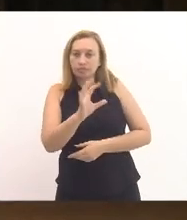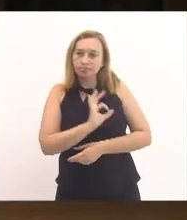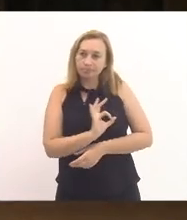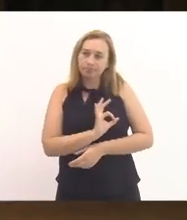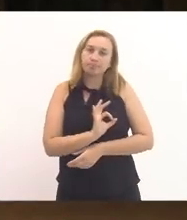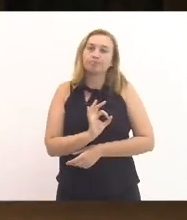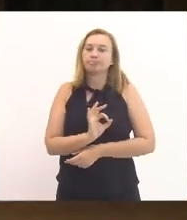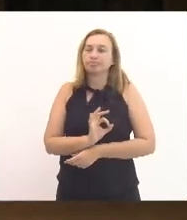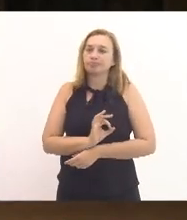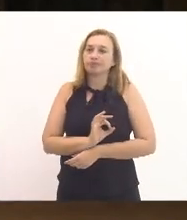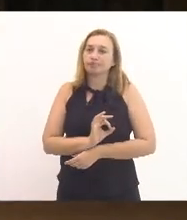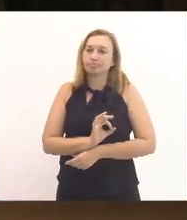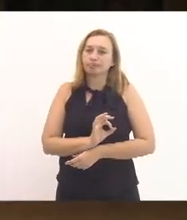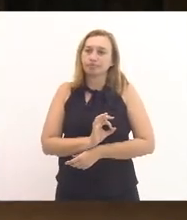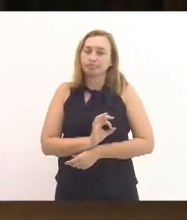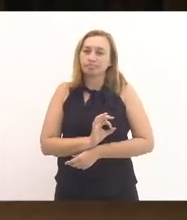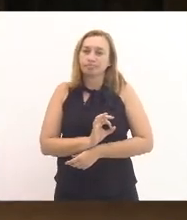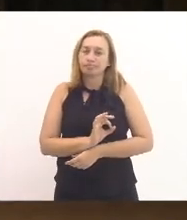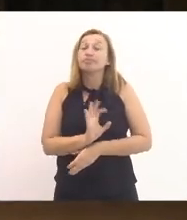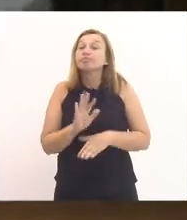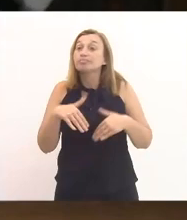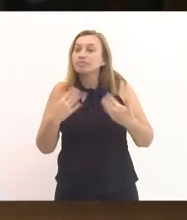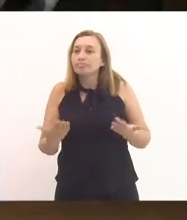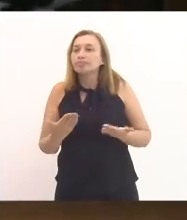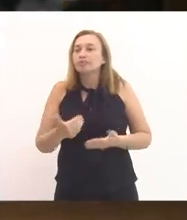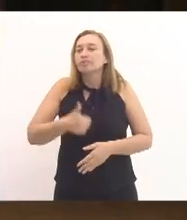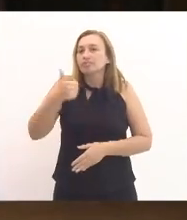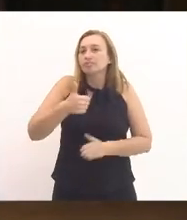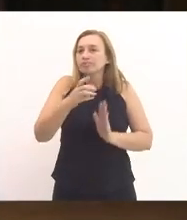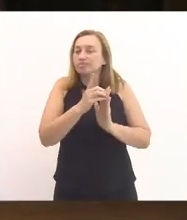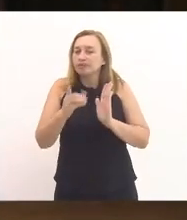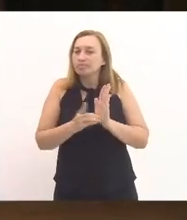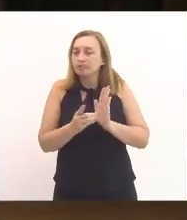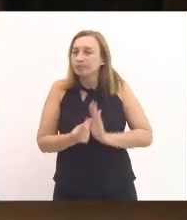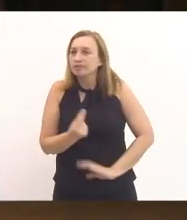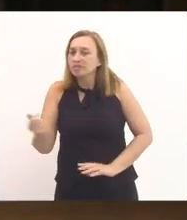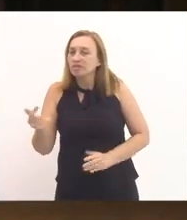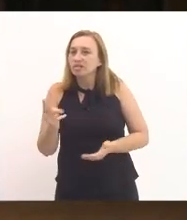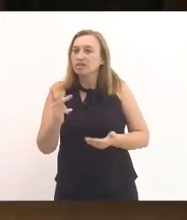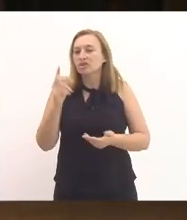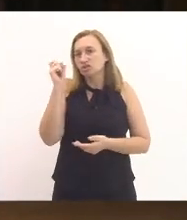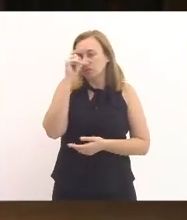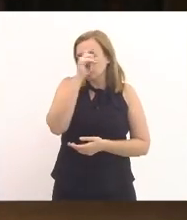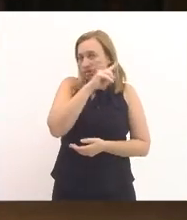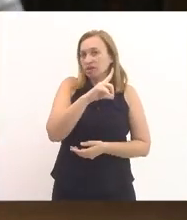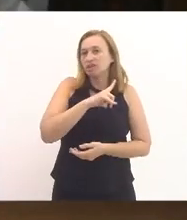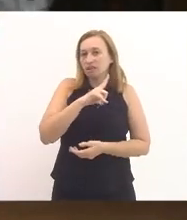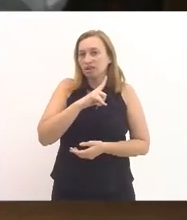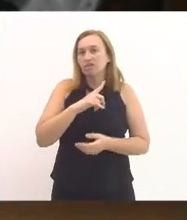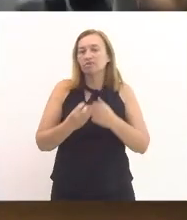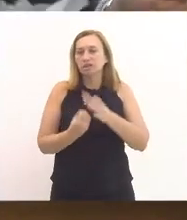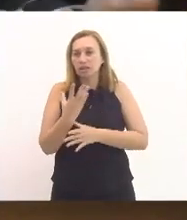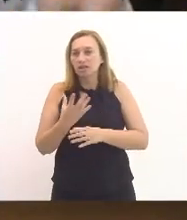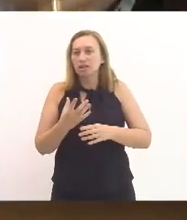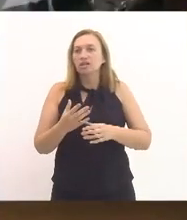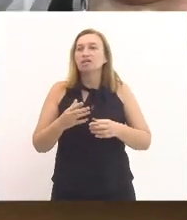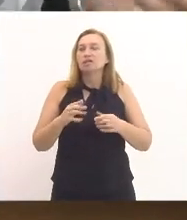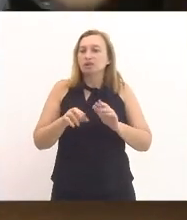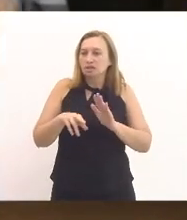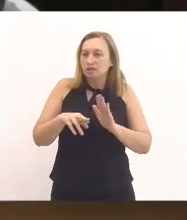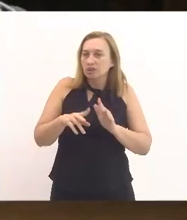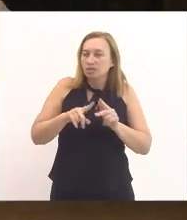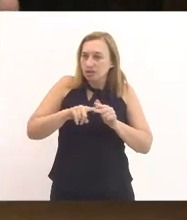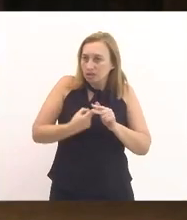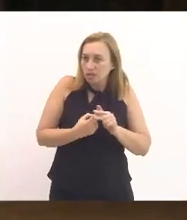policial Oi e aí quando o primeiro decreto saiu ouvir algumas dificuldades que foram criadas e na regulamentação